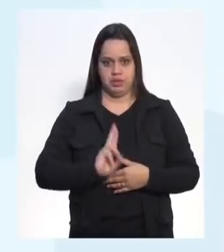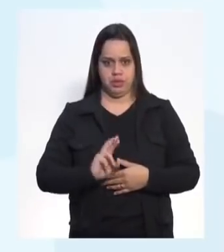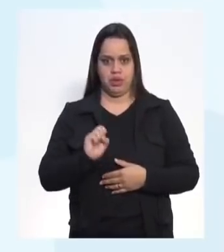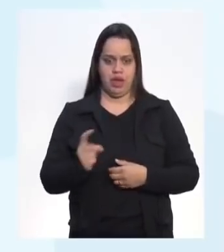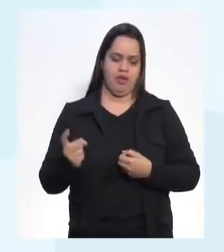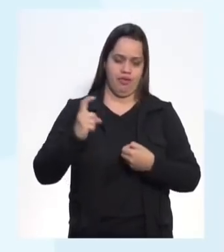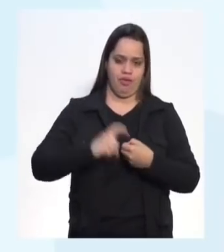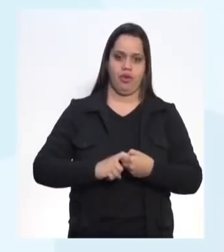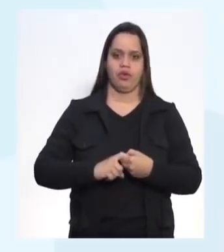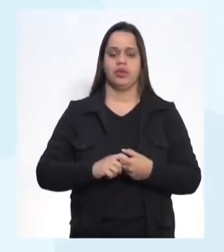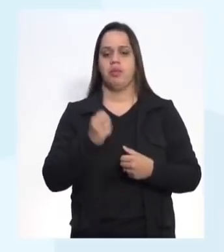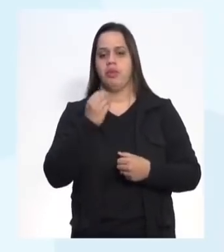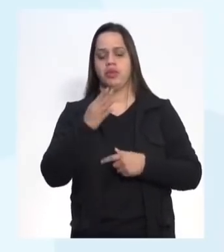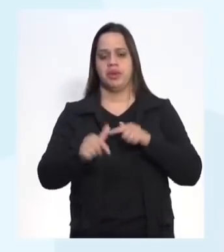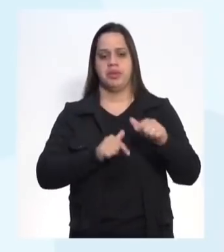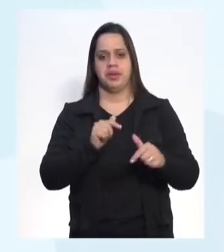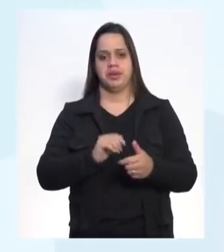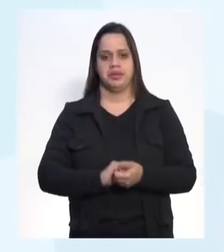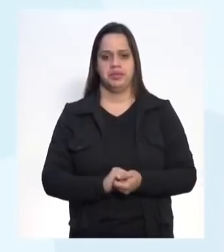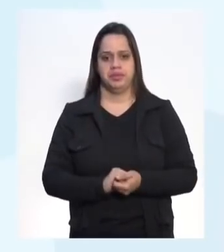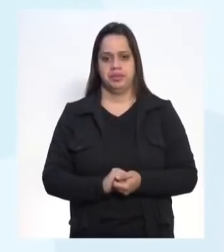já retorna. Bom trabalho.